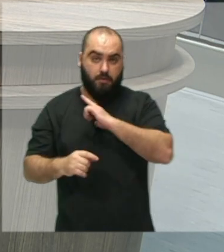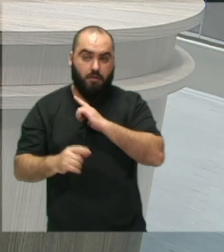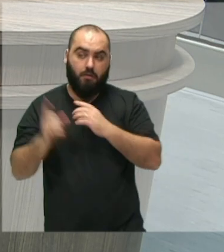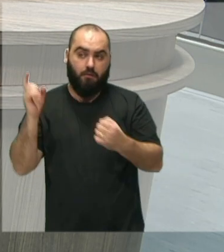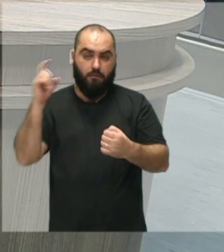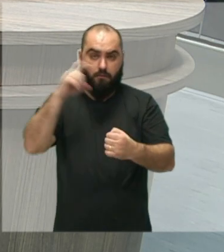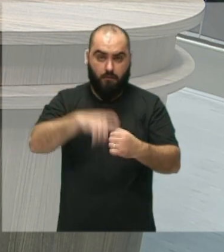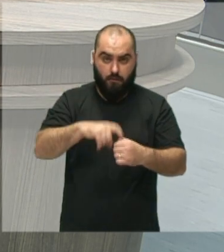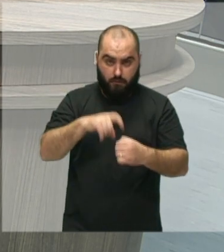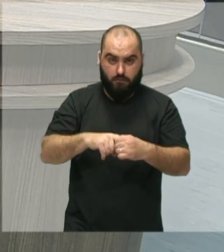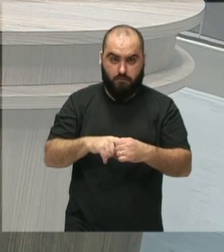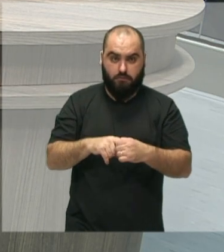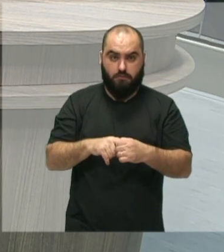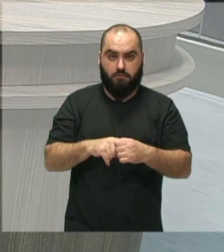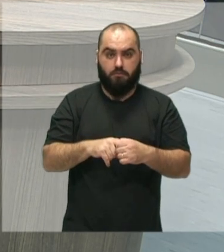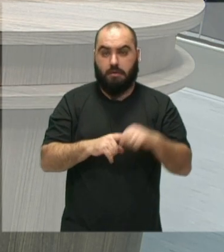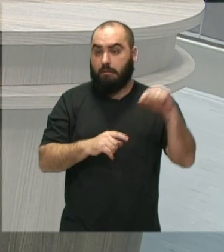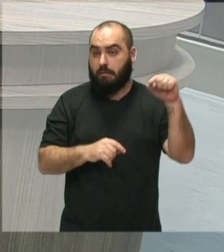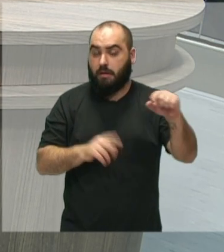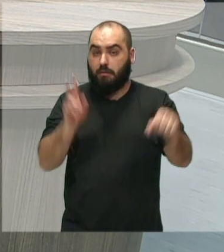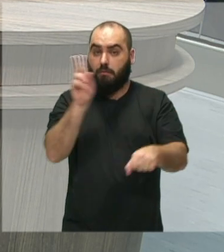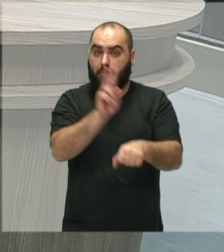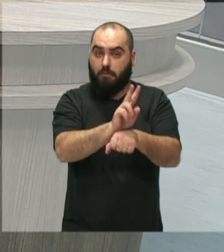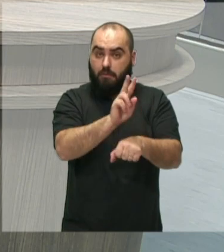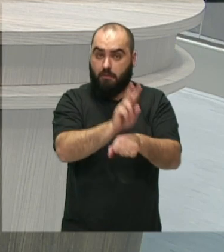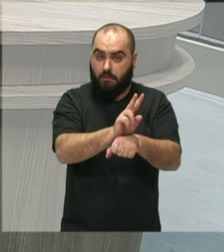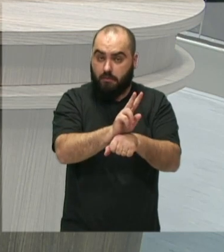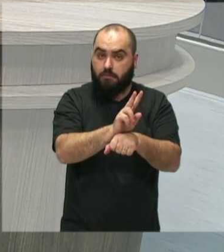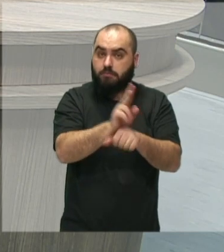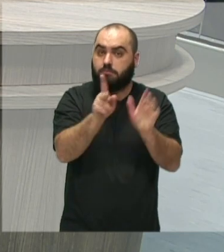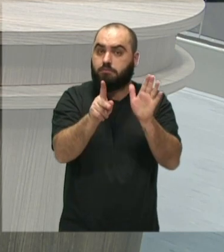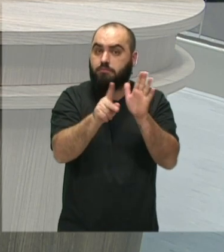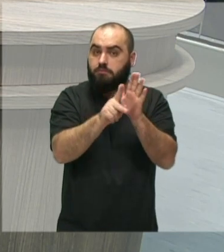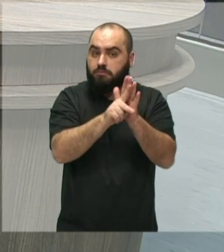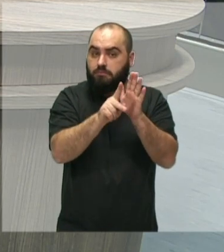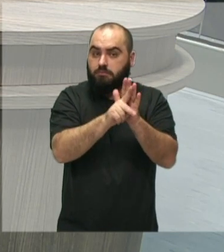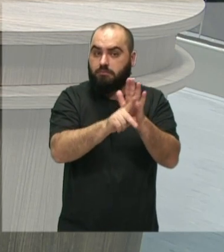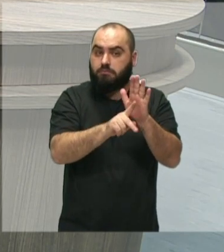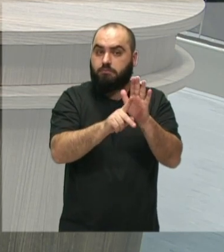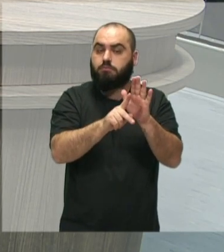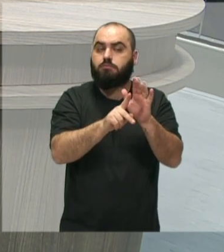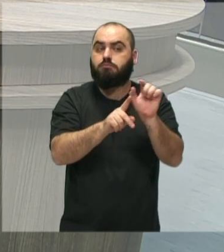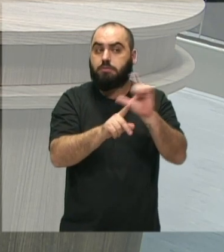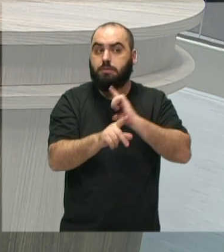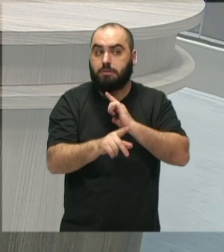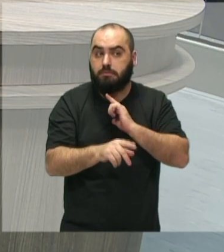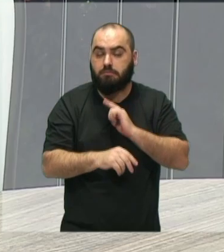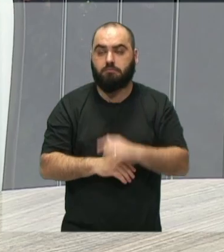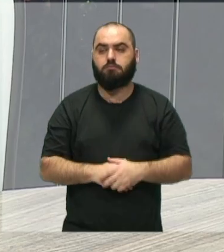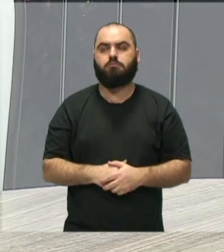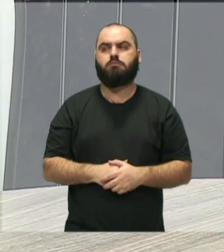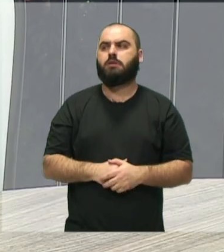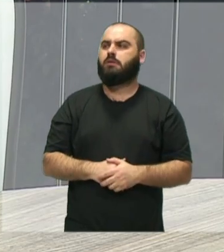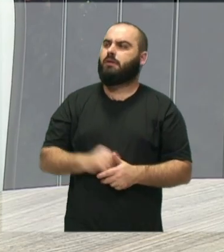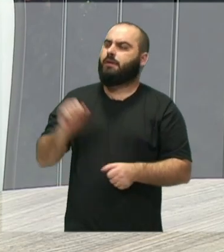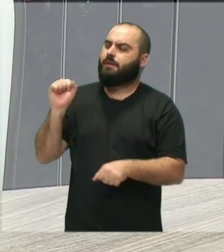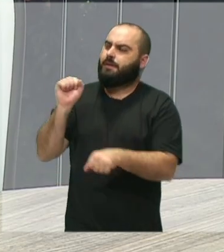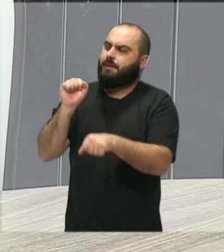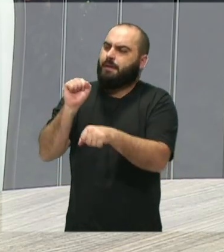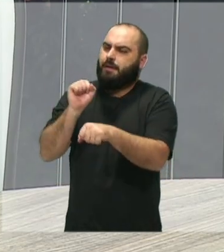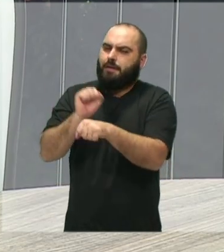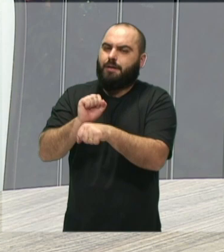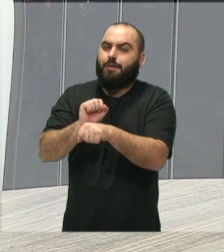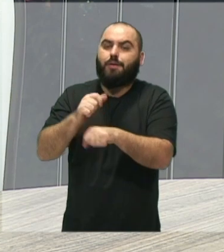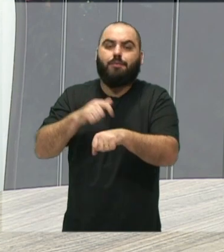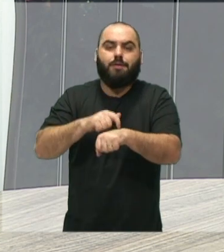retorno também desse cuidado com o patrimônio imaterial? Uhum. Ele parou mais porque,